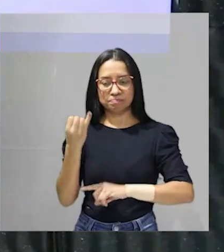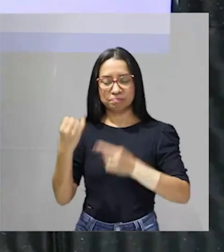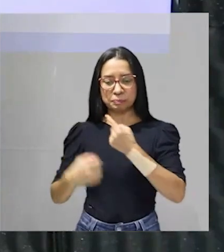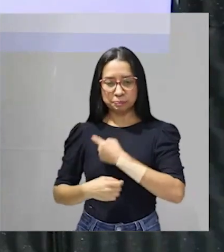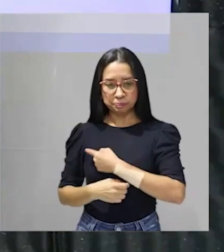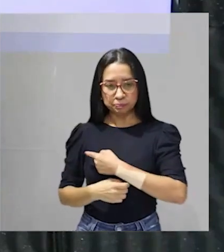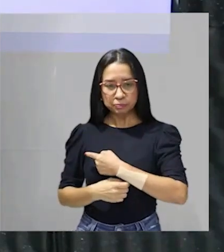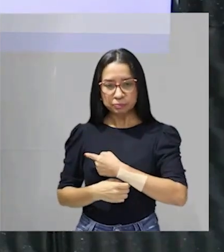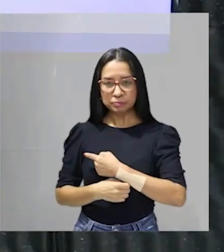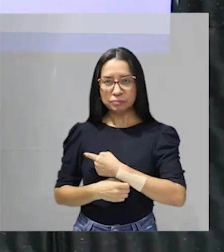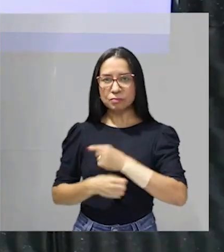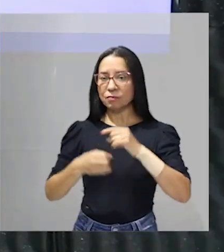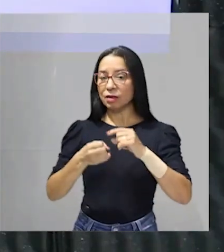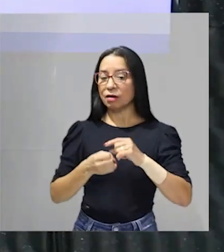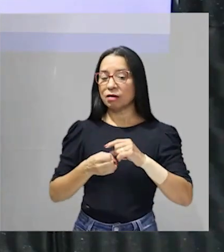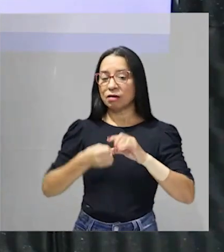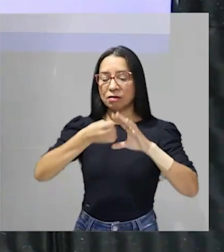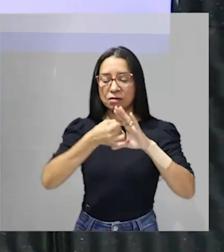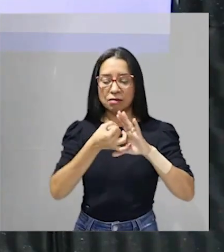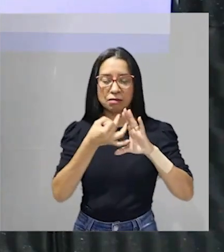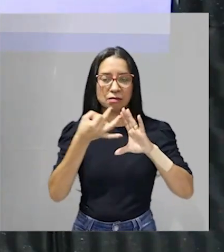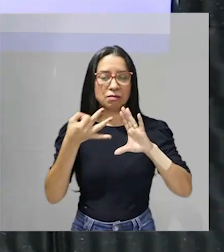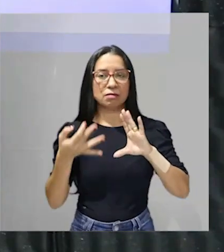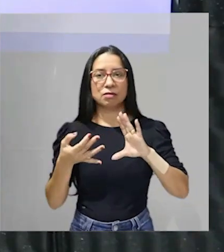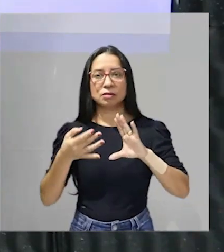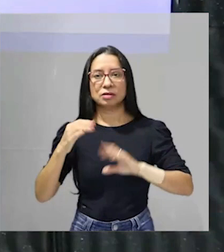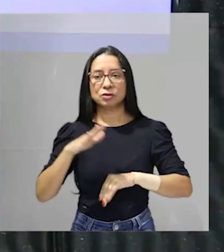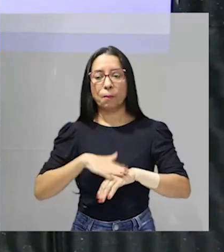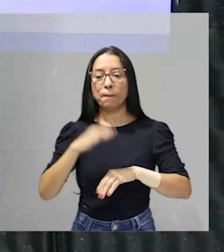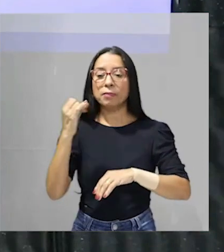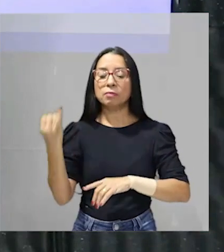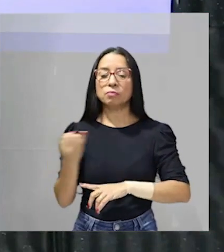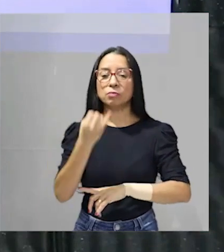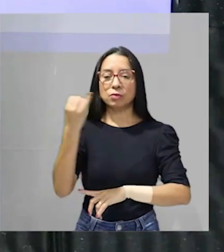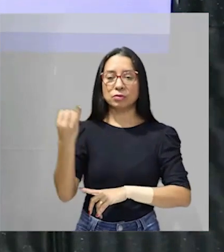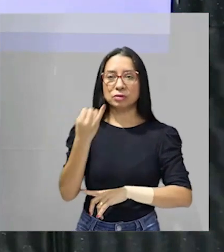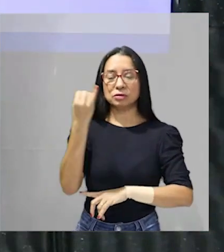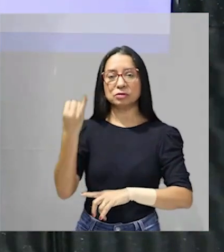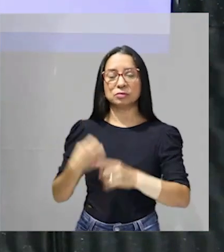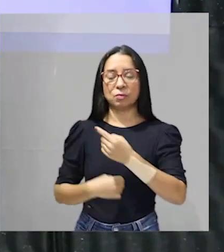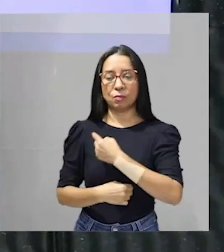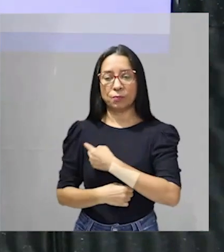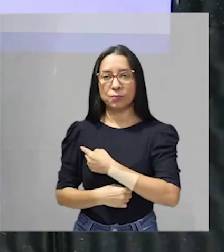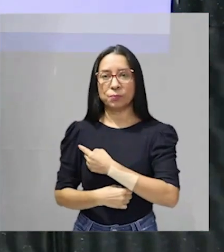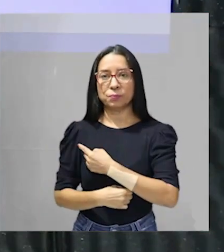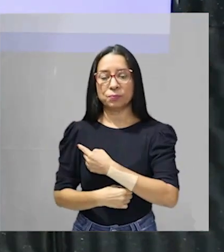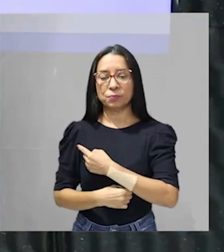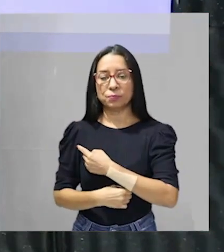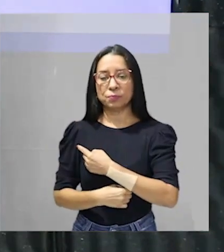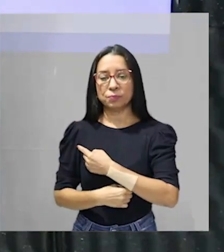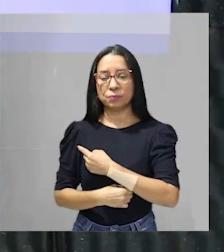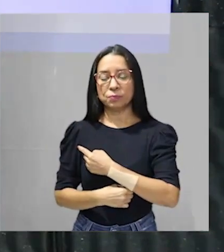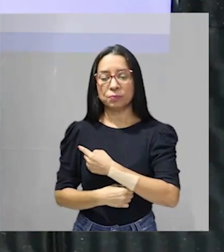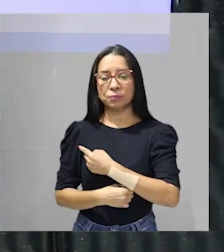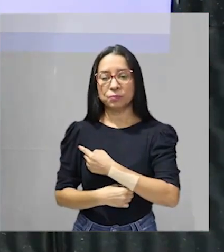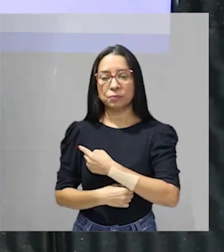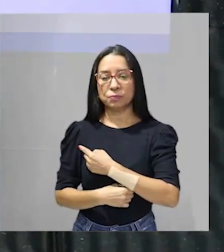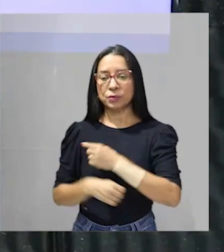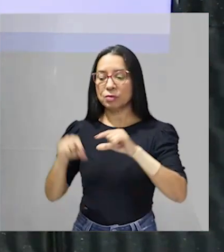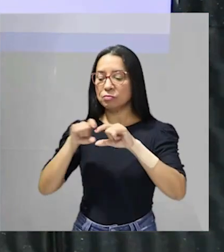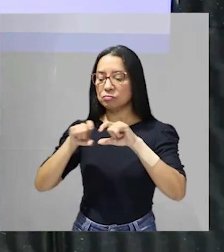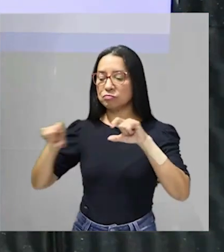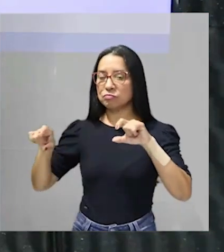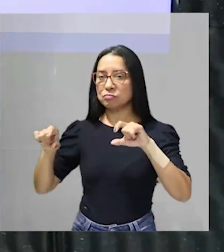cooperativamente ó tá bem aqui ó Eu puxei aqui uma setinha característica marcante característica